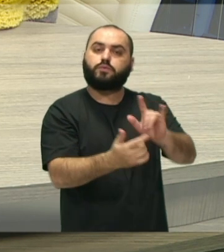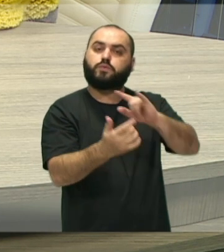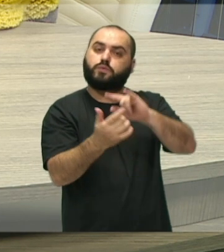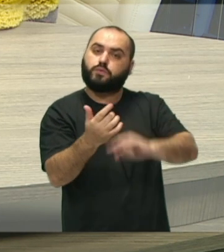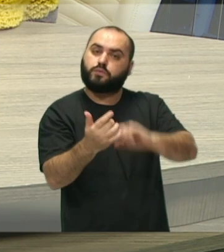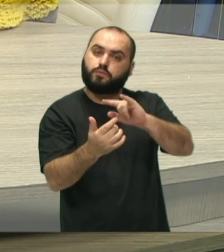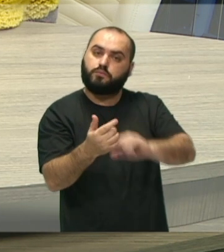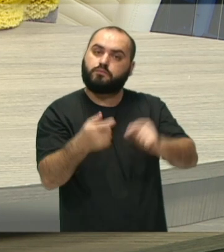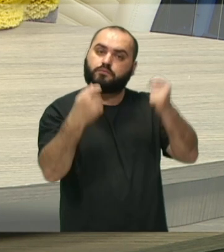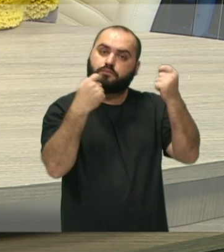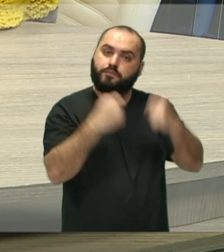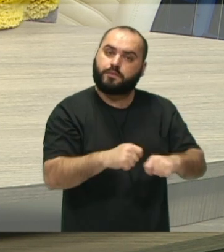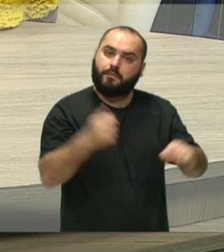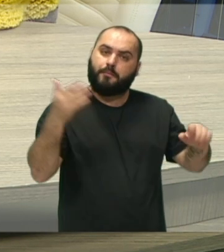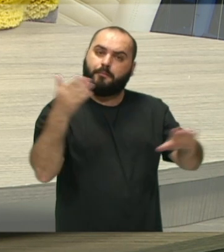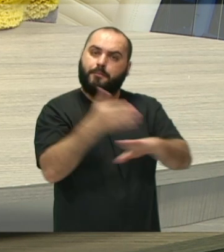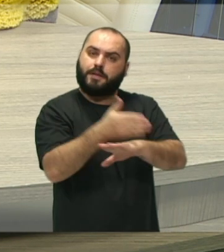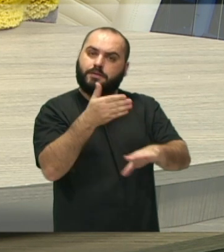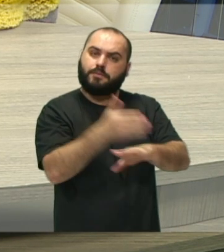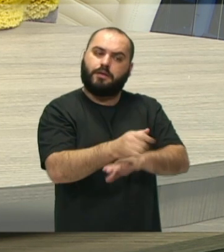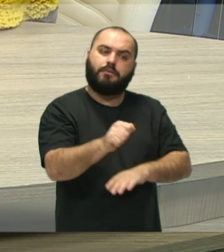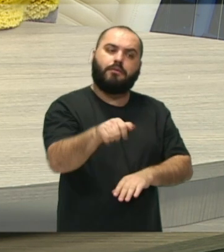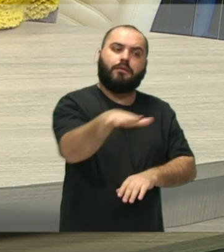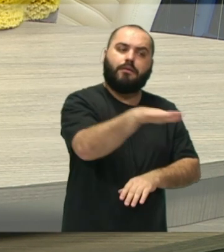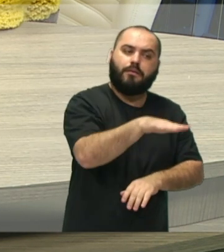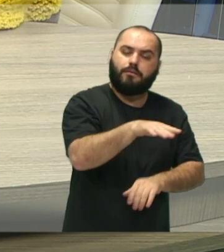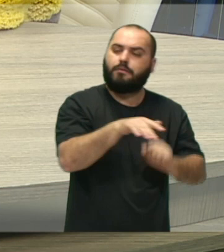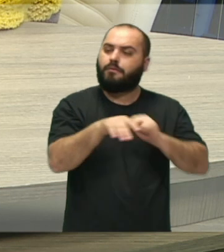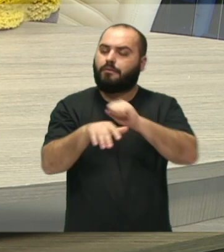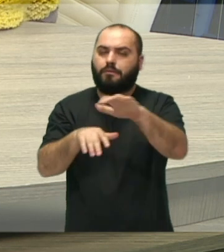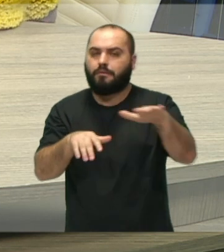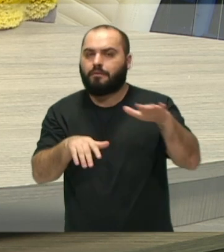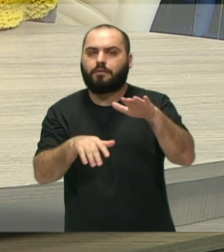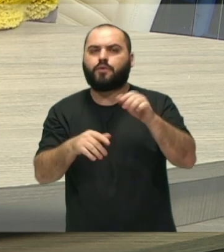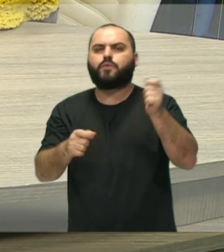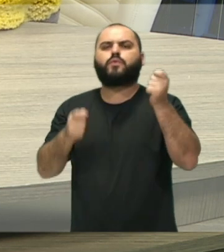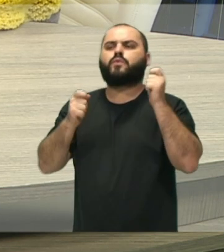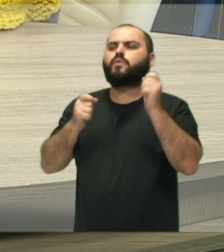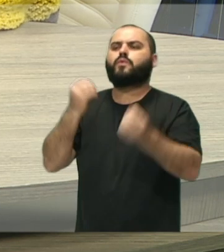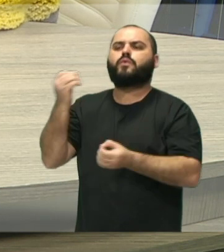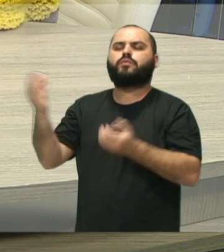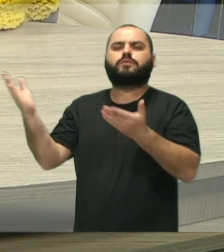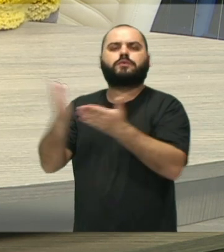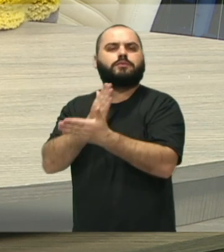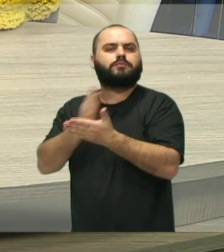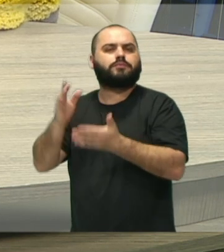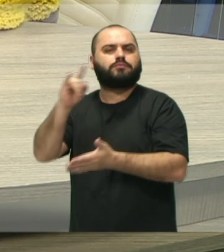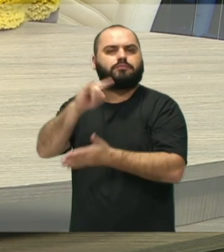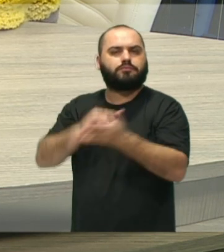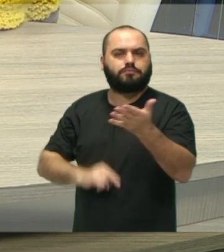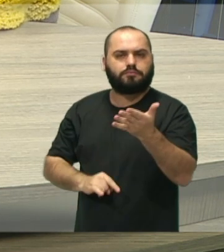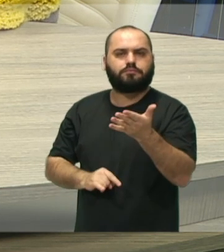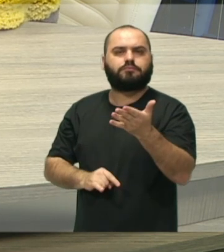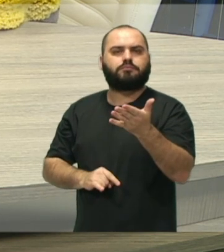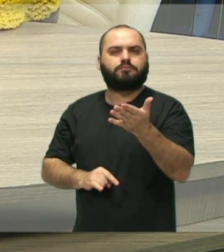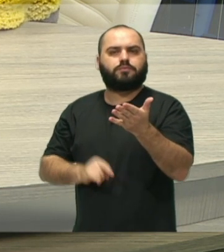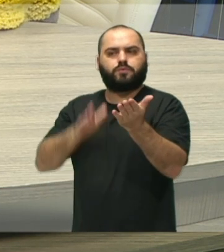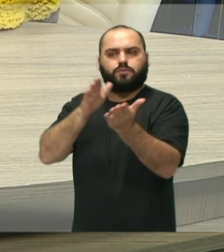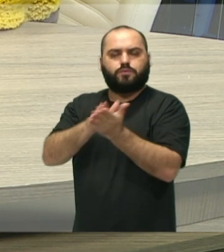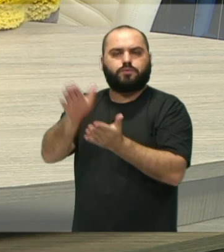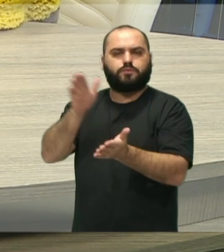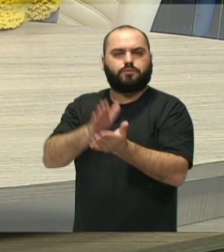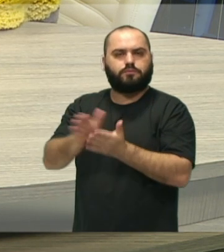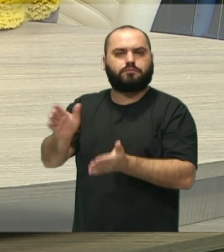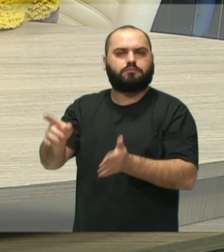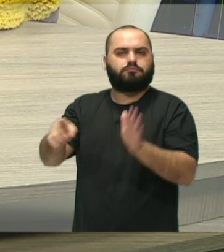para participar de cada ramo de atividade. Né? Como é que ele separa as documentações, as certidões dele negativa, que tipo